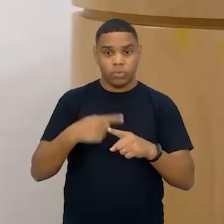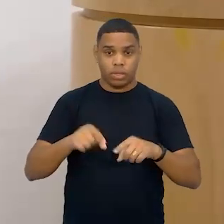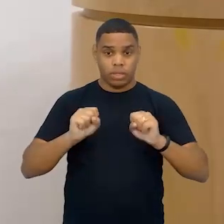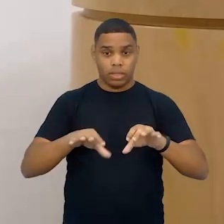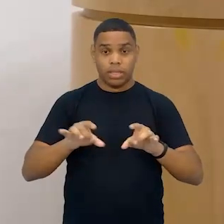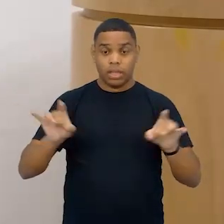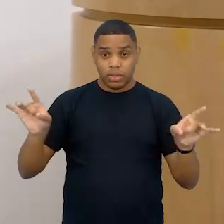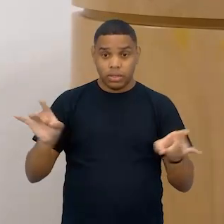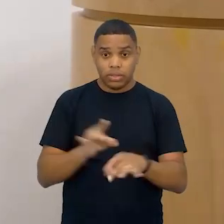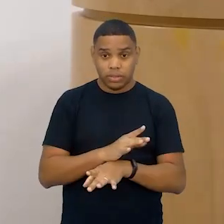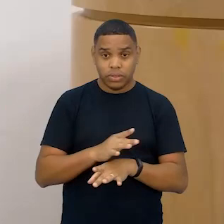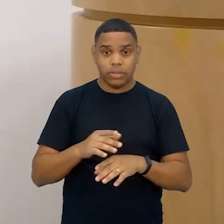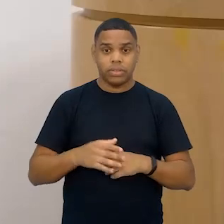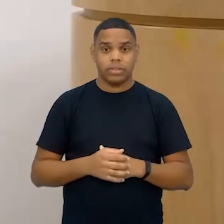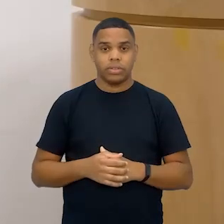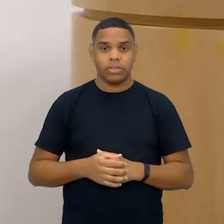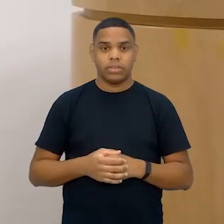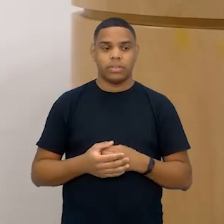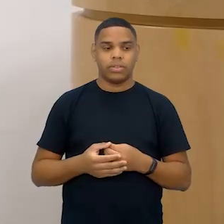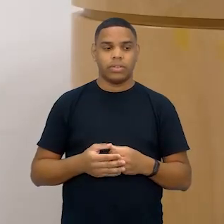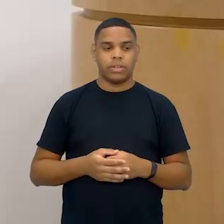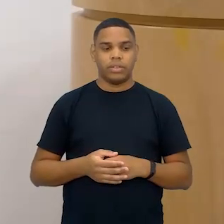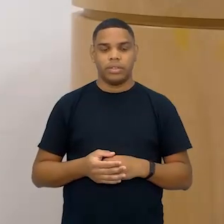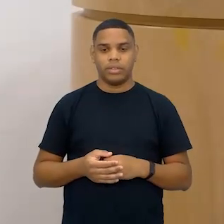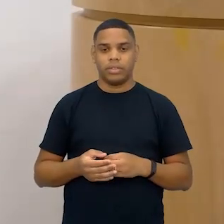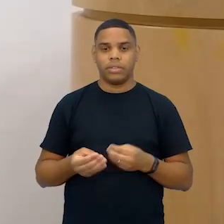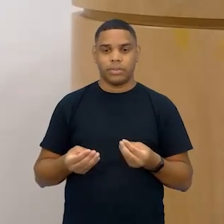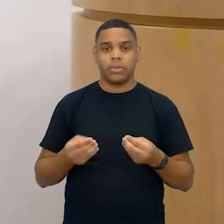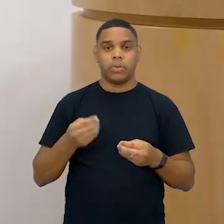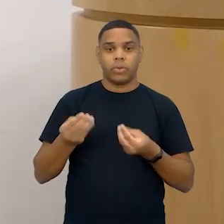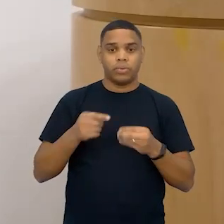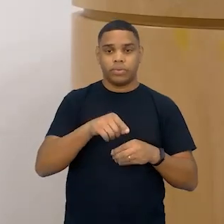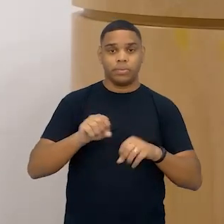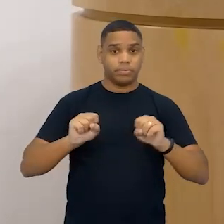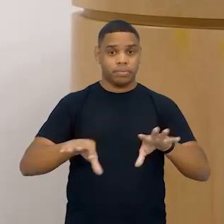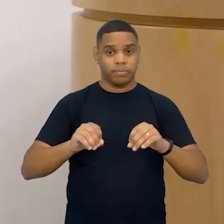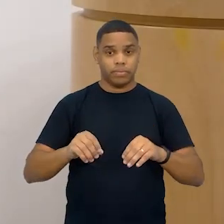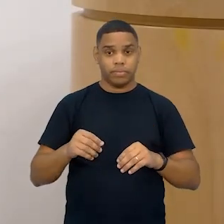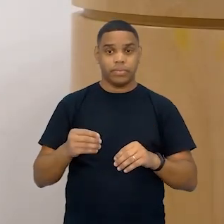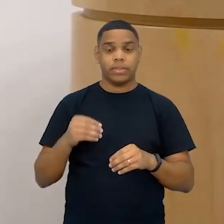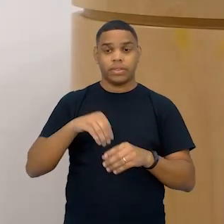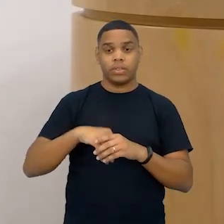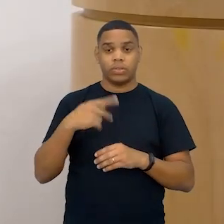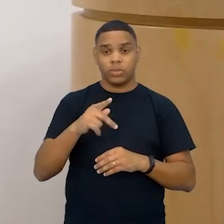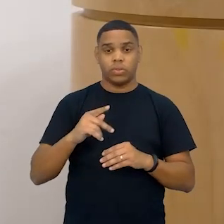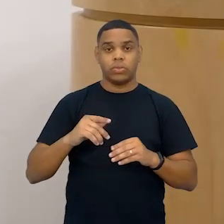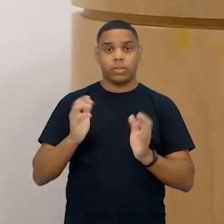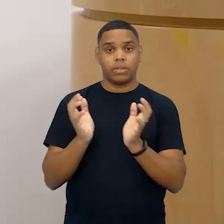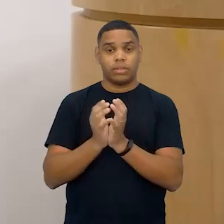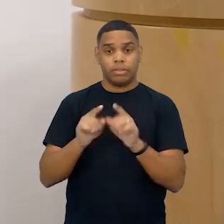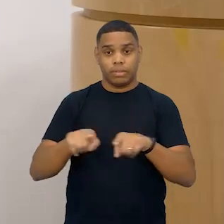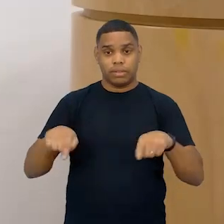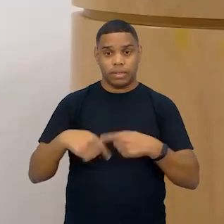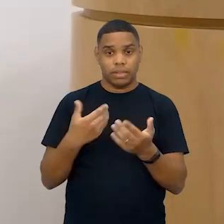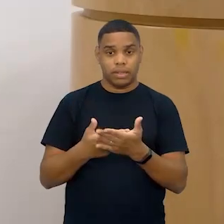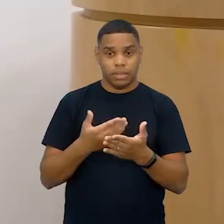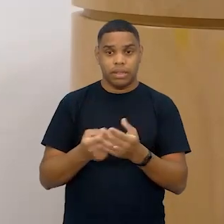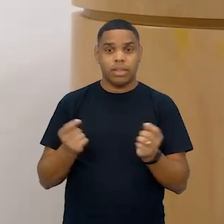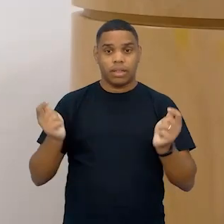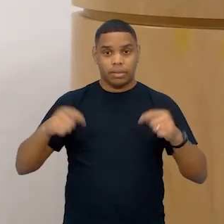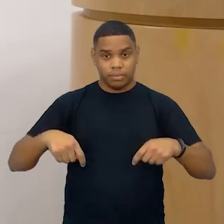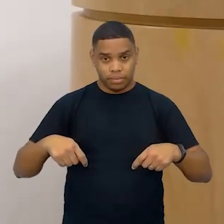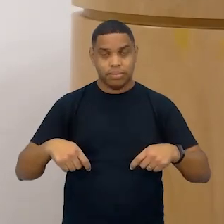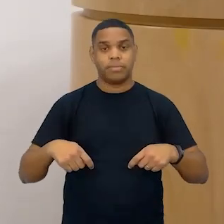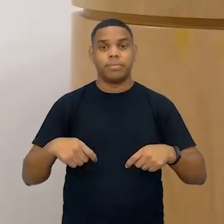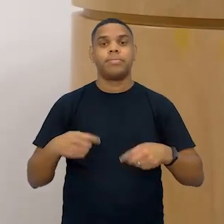educação integral fala exatamente disso. Como que você trabalha dentro da sua classe habilidades